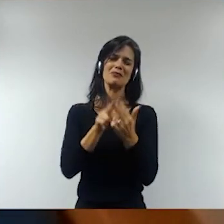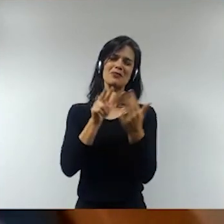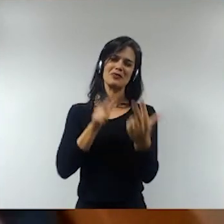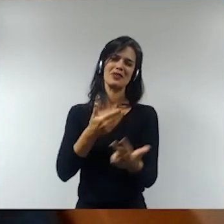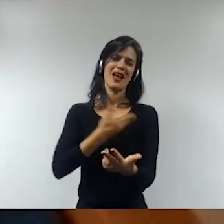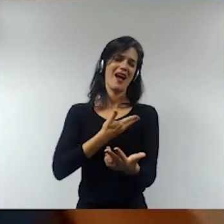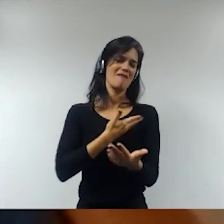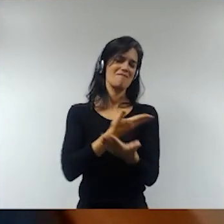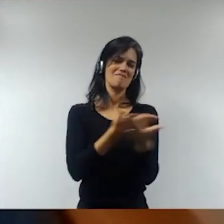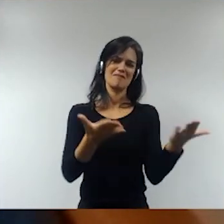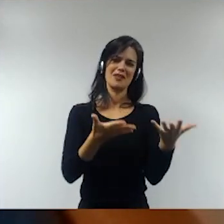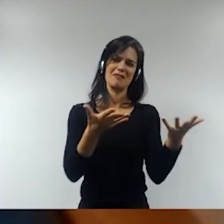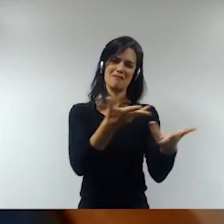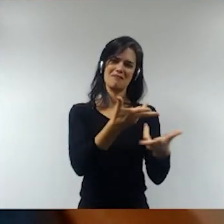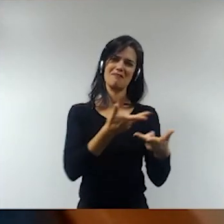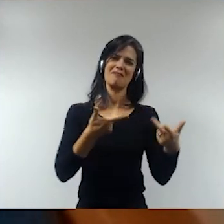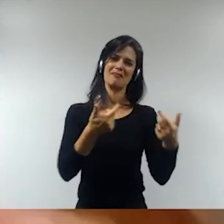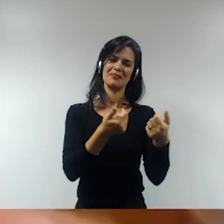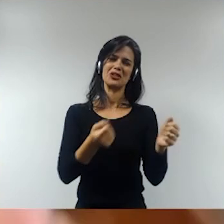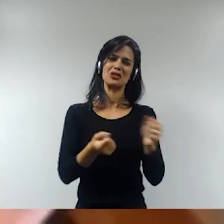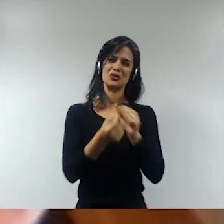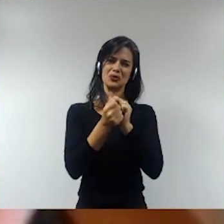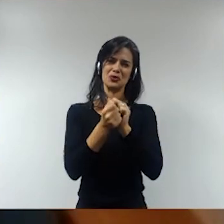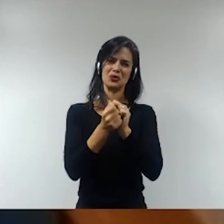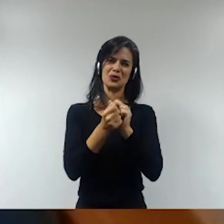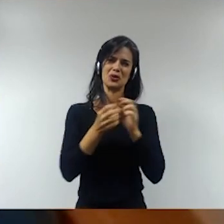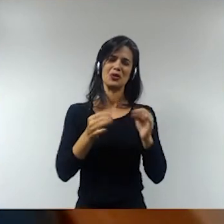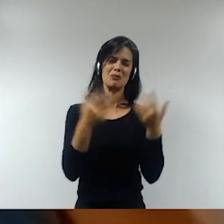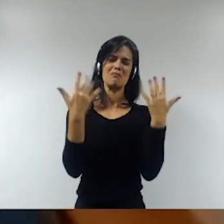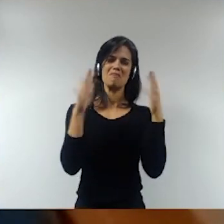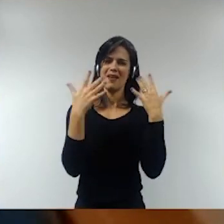colegas maravilhosos. E estão todos